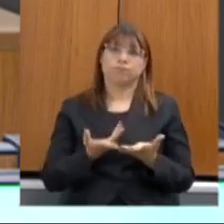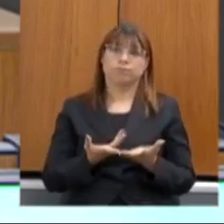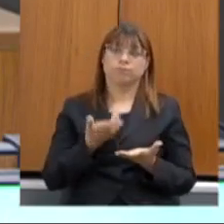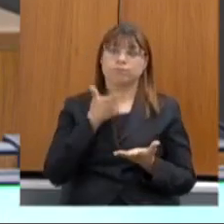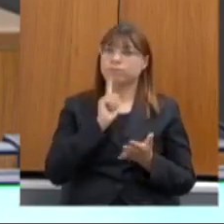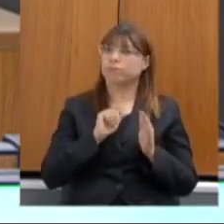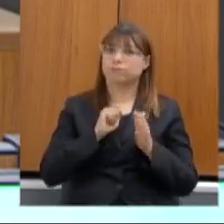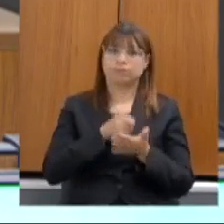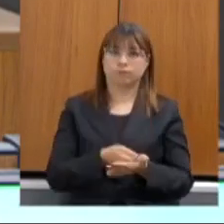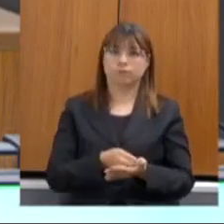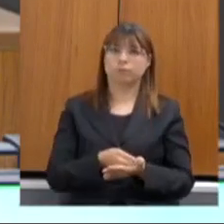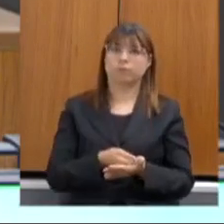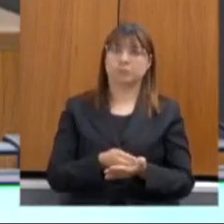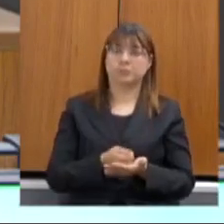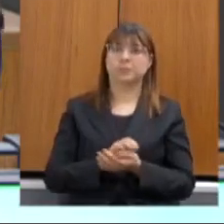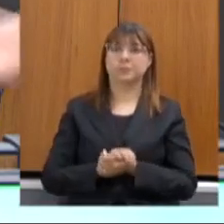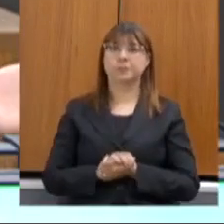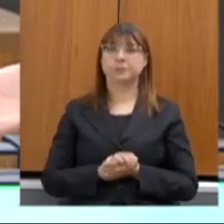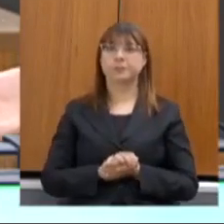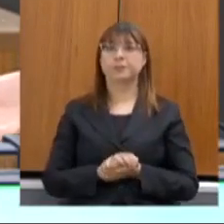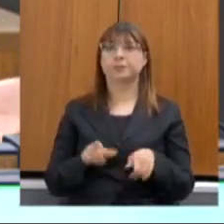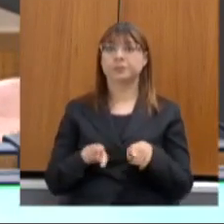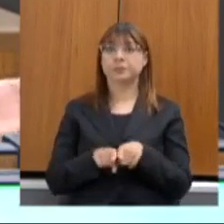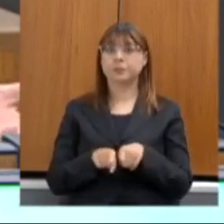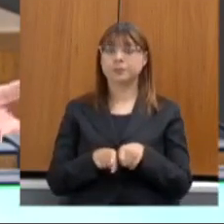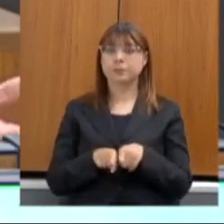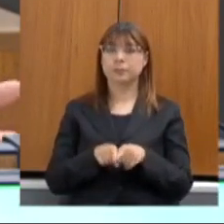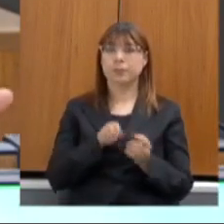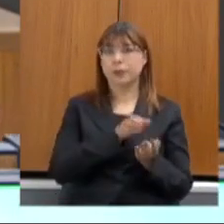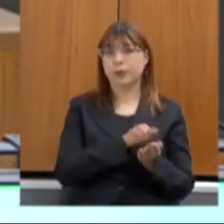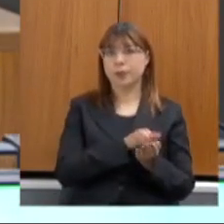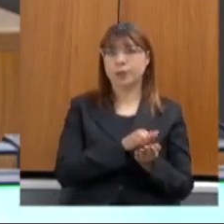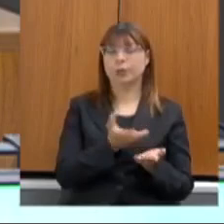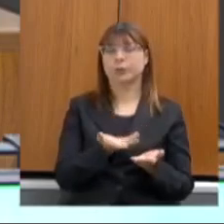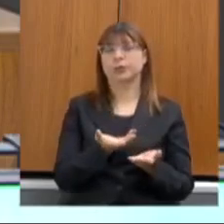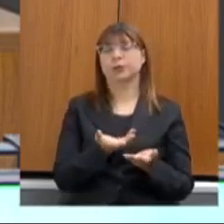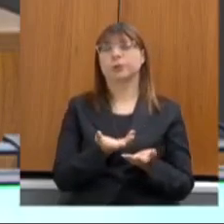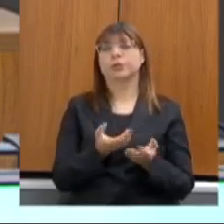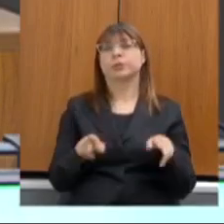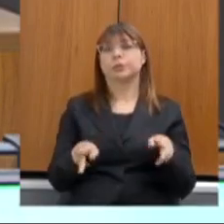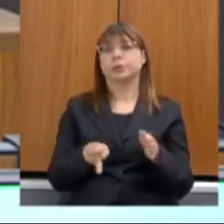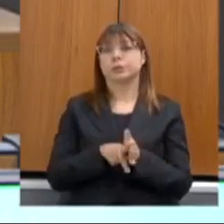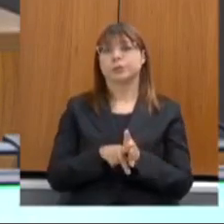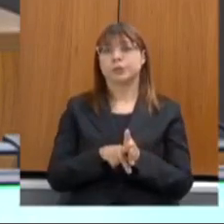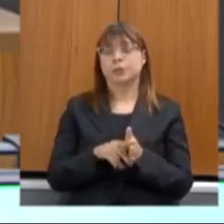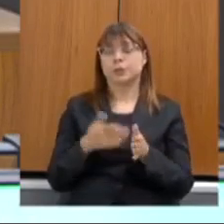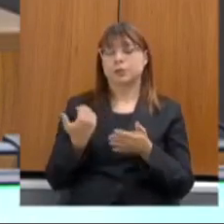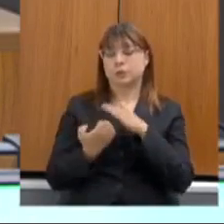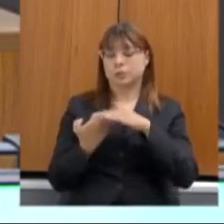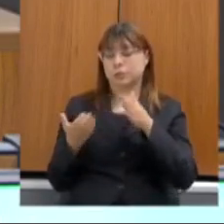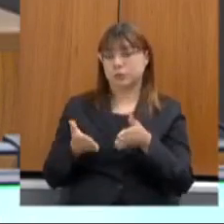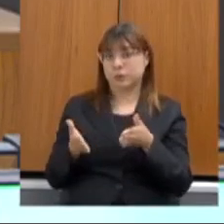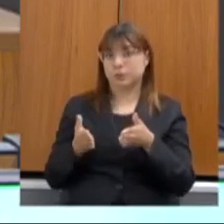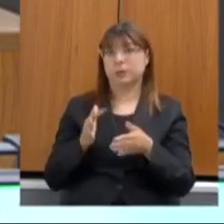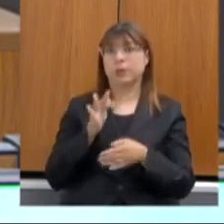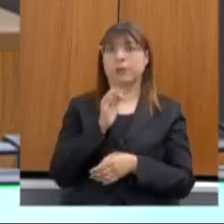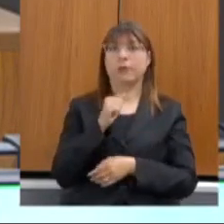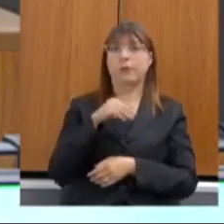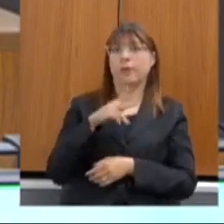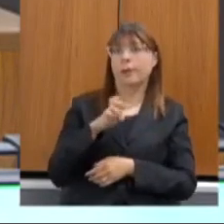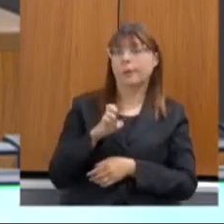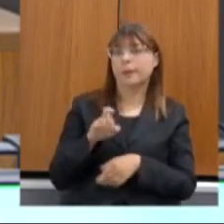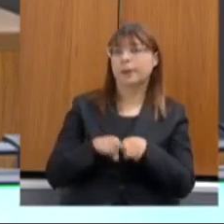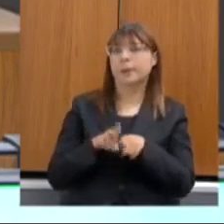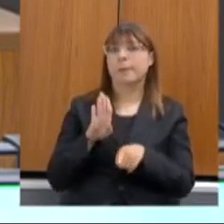com crédito assistido é mitigado e o fundo já volta microempresa do SEBRAE o fampe o bdmg